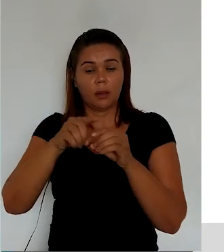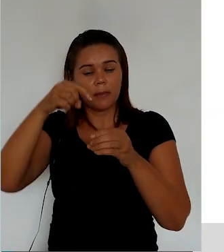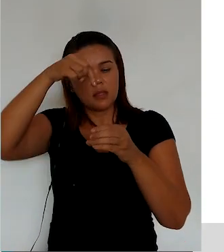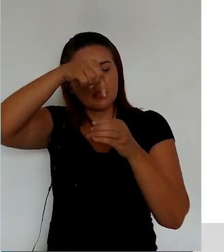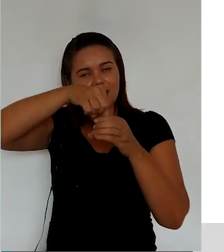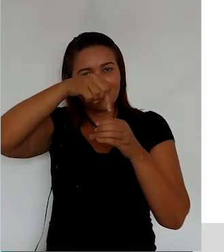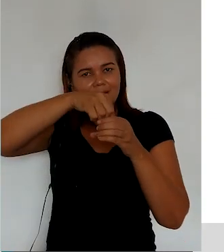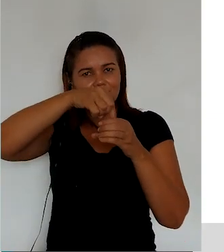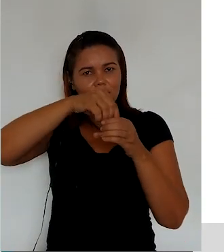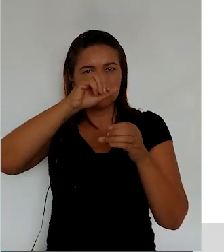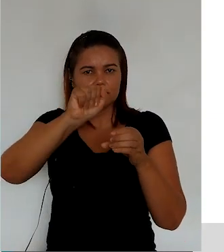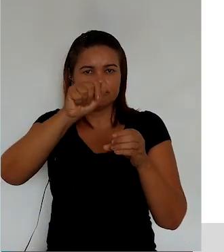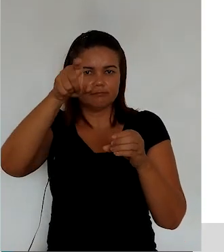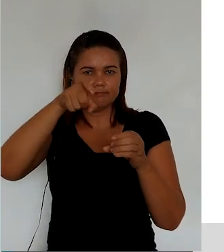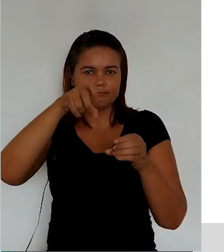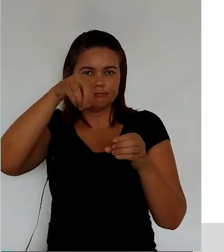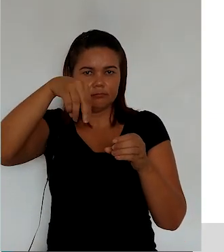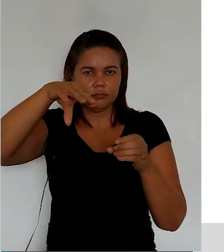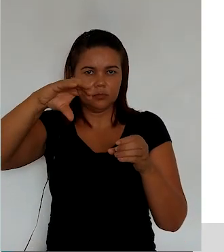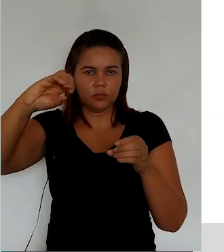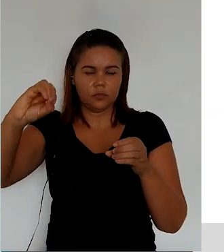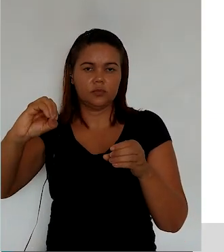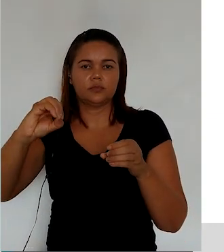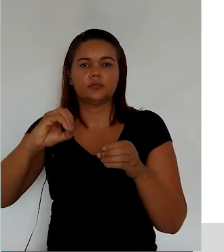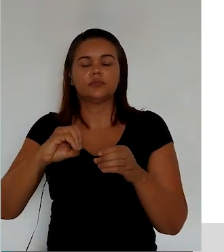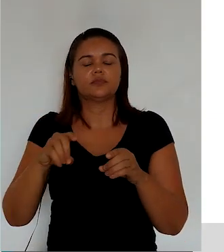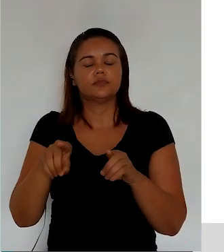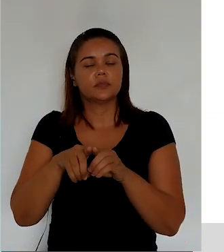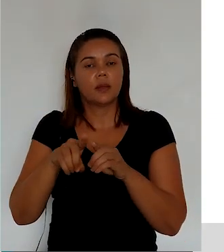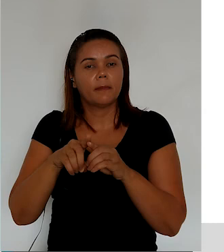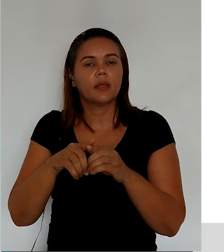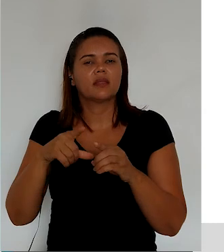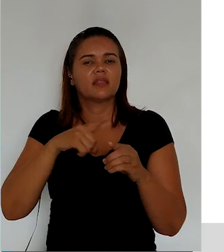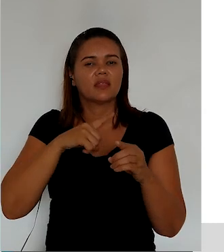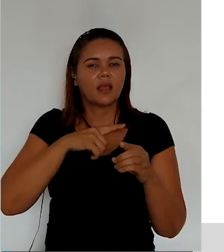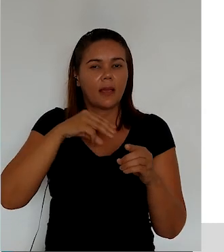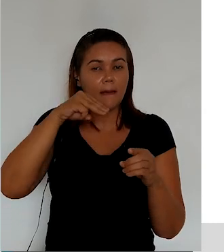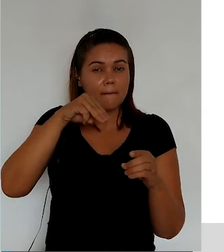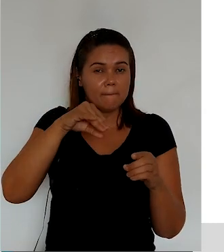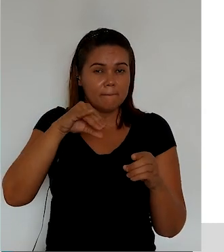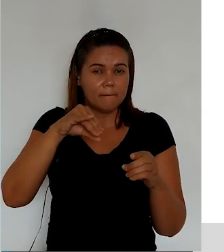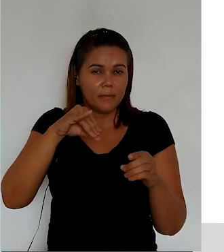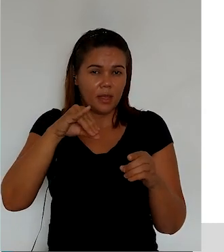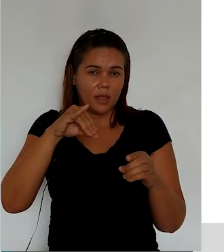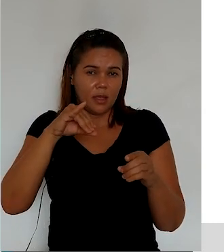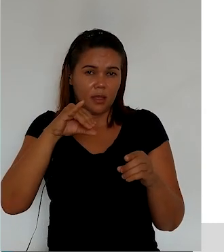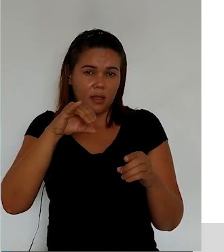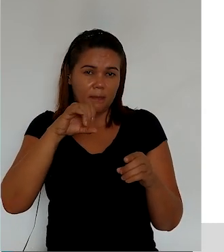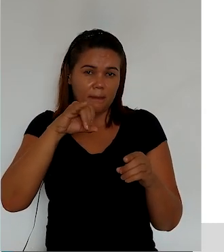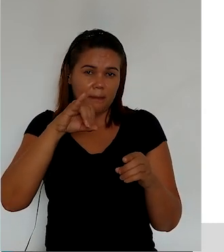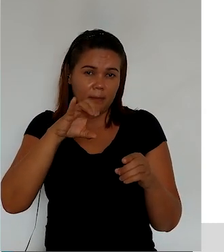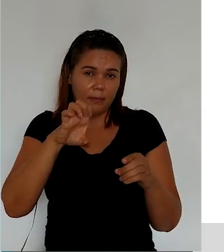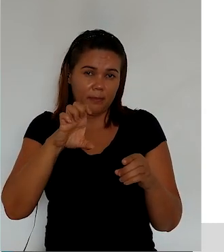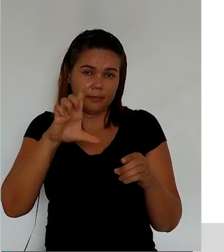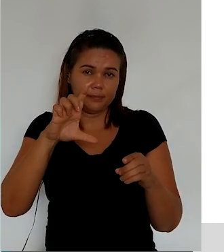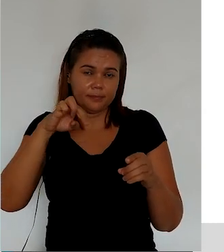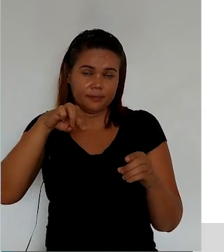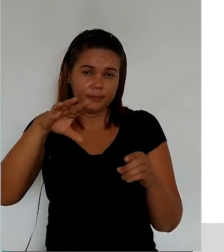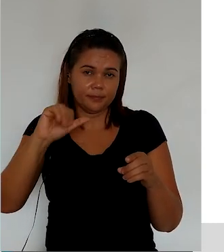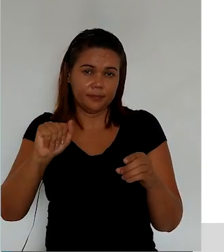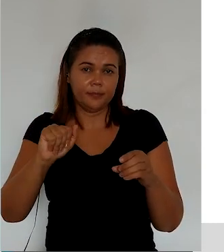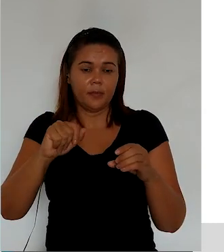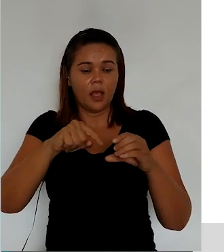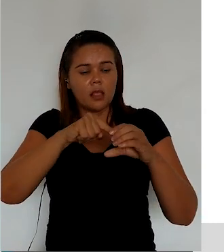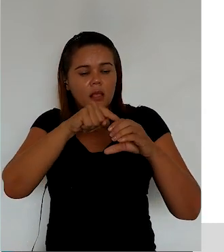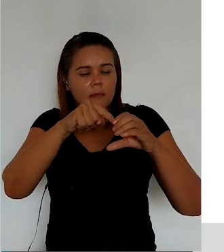interno, formando os dobramentos de mielina até a formação do